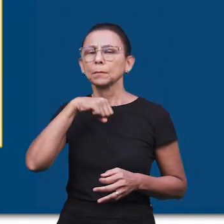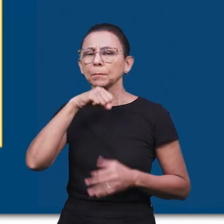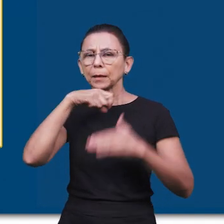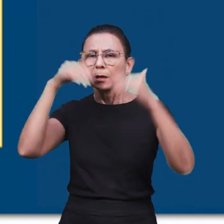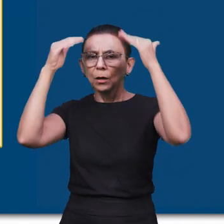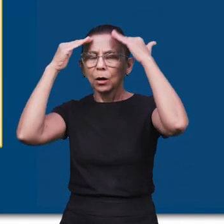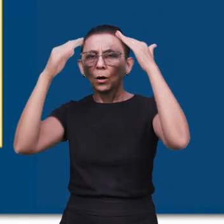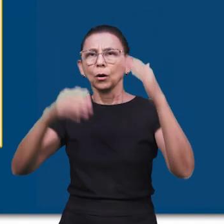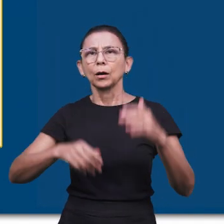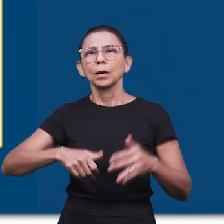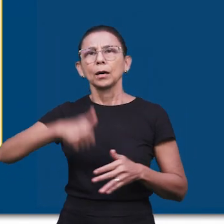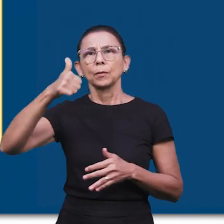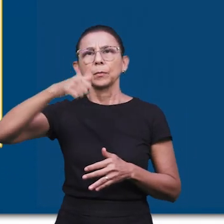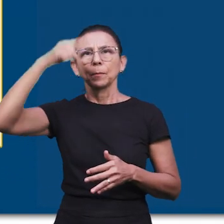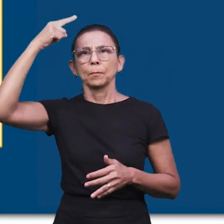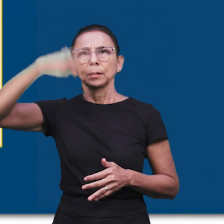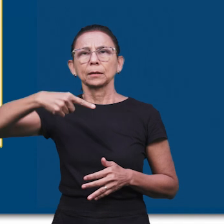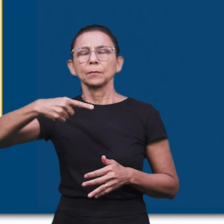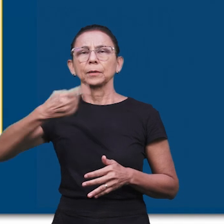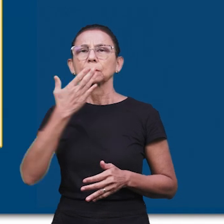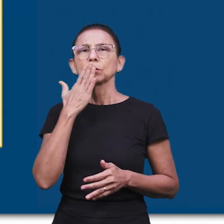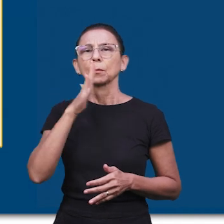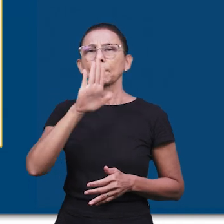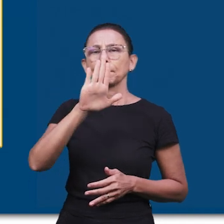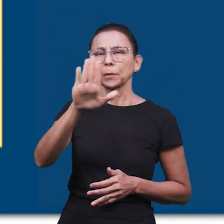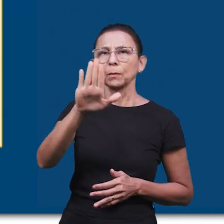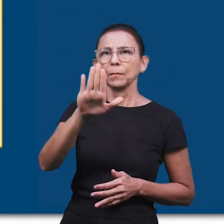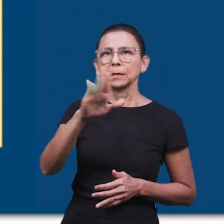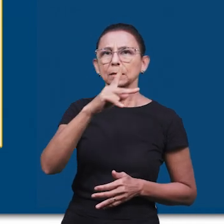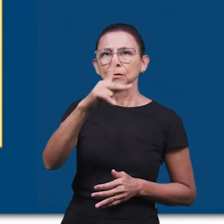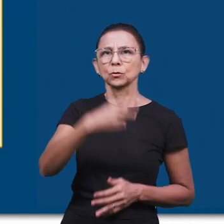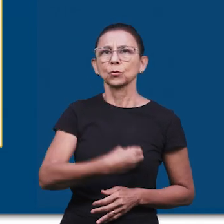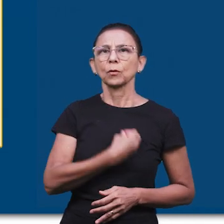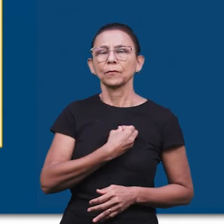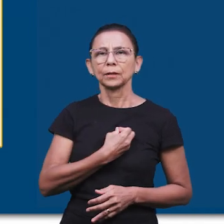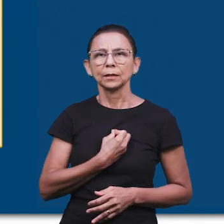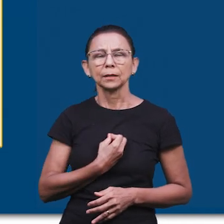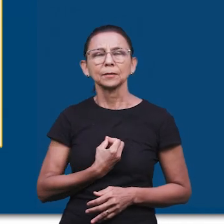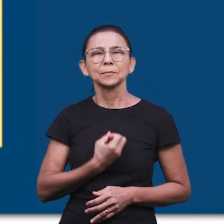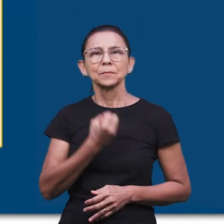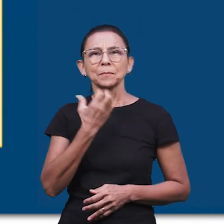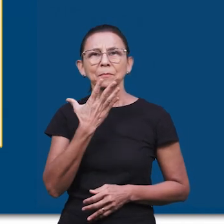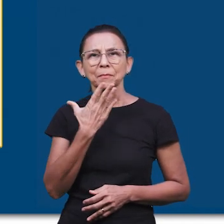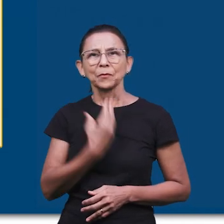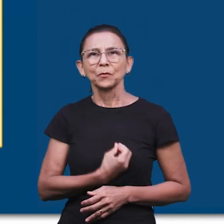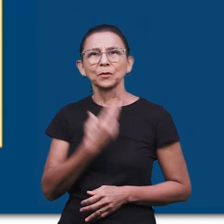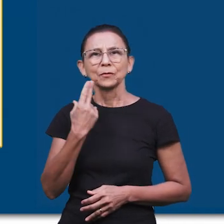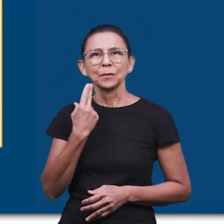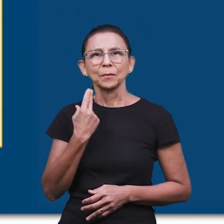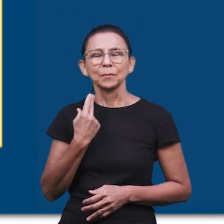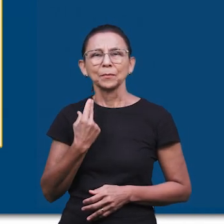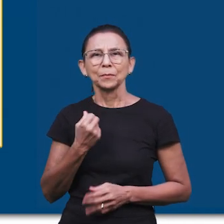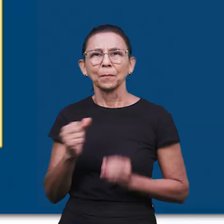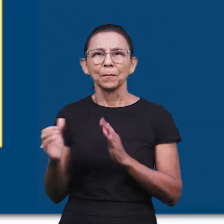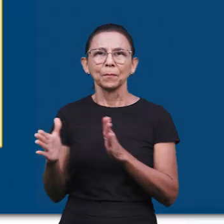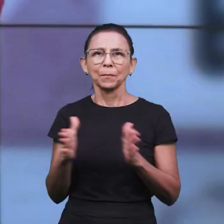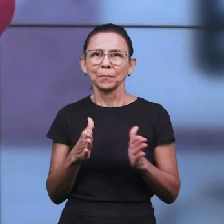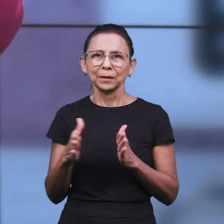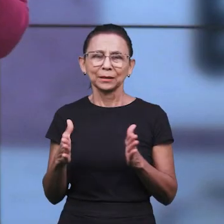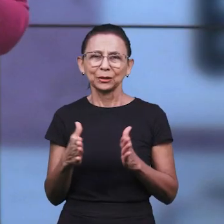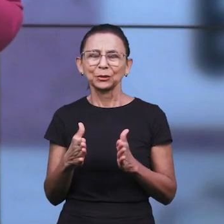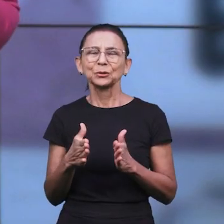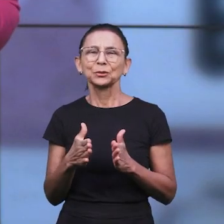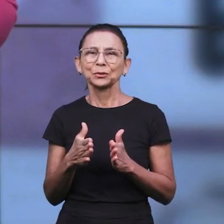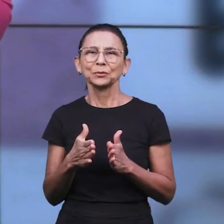mãe, que é o primeiro mandamento com promessa, para que te vá bem e vivas muito tempo sobre a terra. E